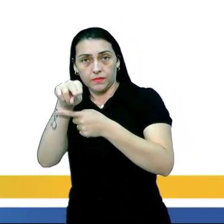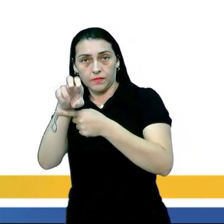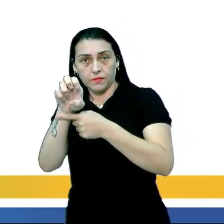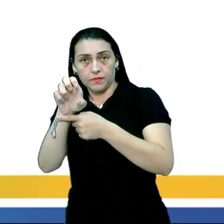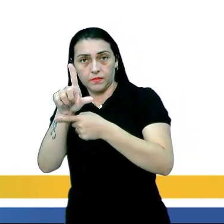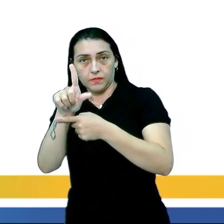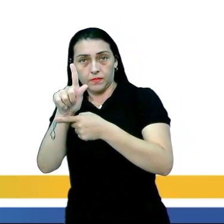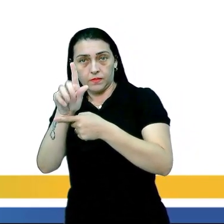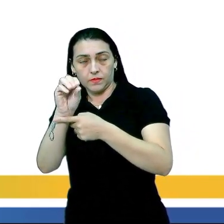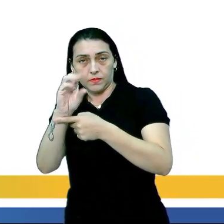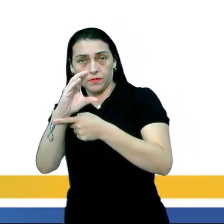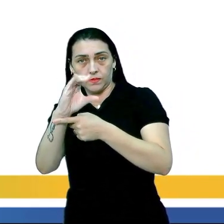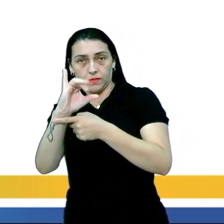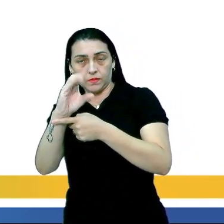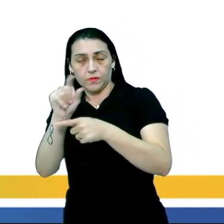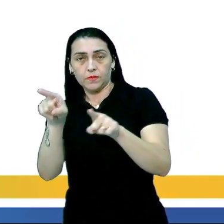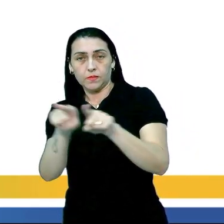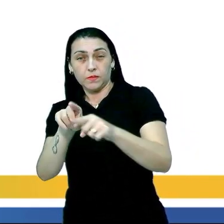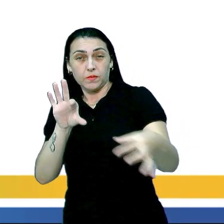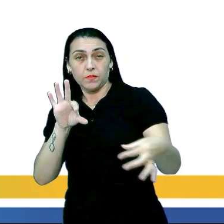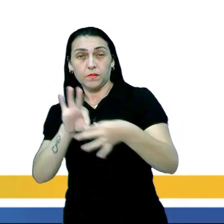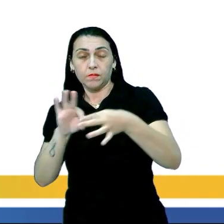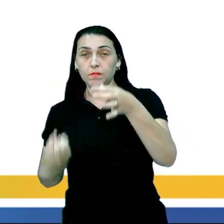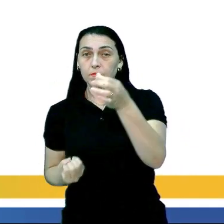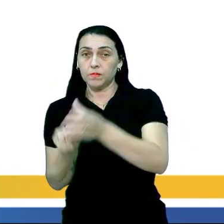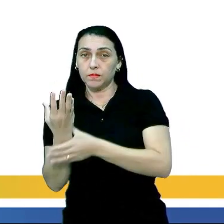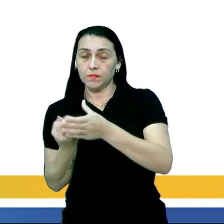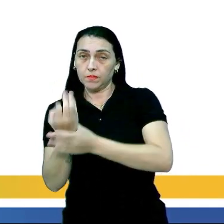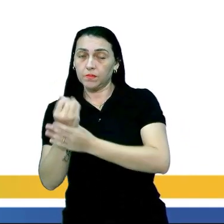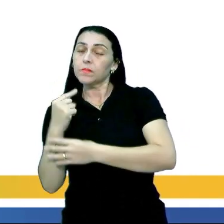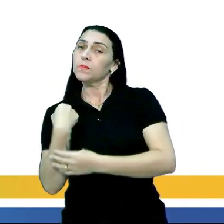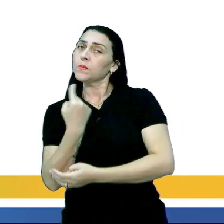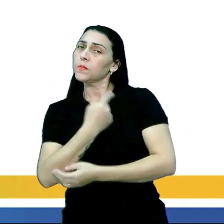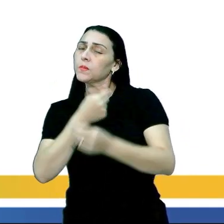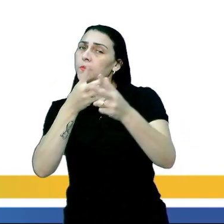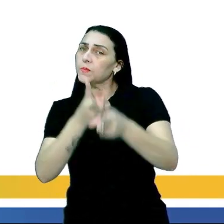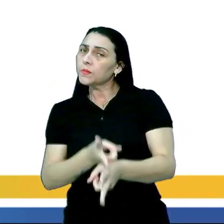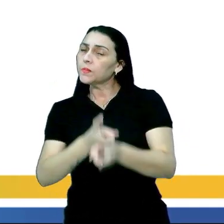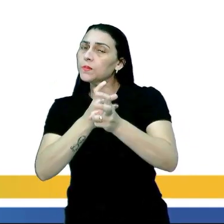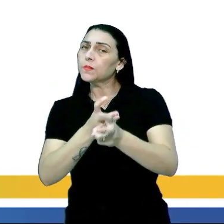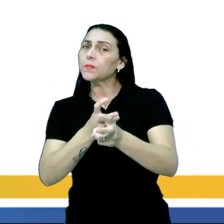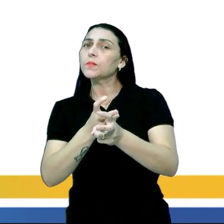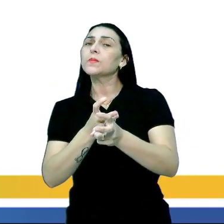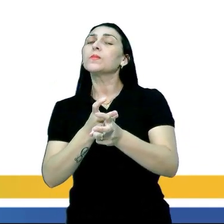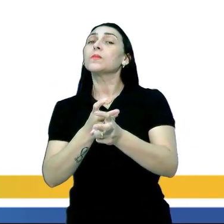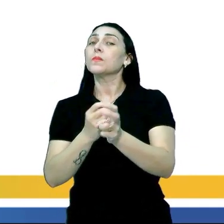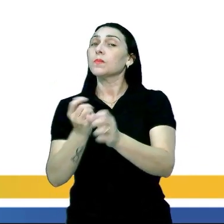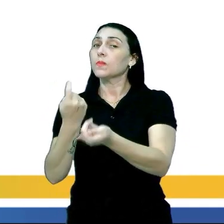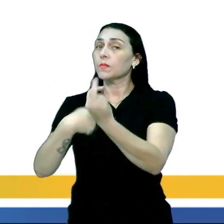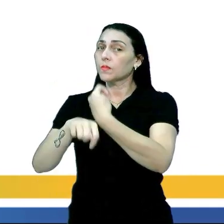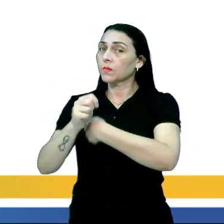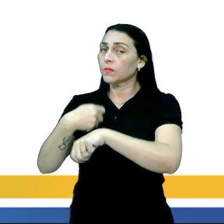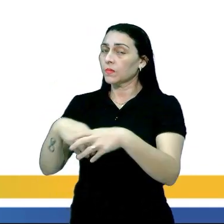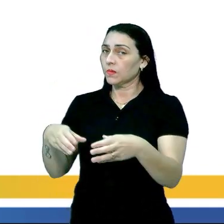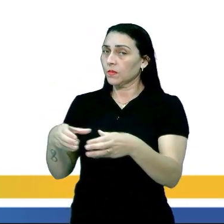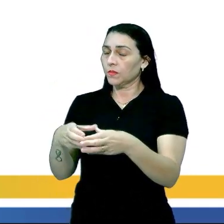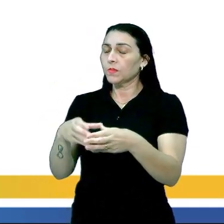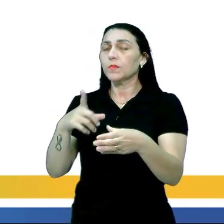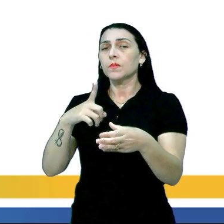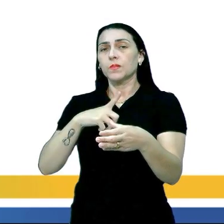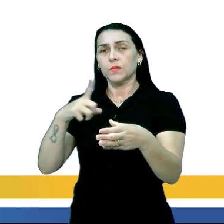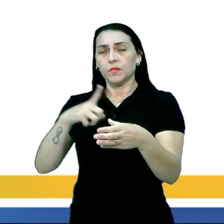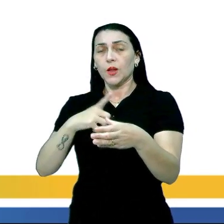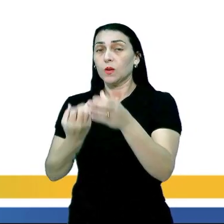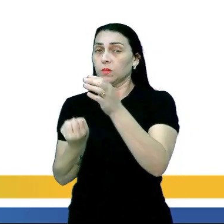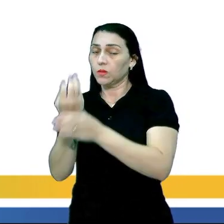também vai interligar toda uma cadeia produtiva. A gente pode observar que o setor da economia, ele envolve toda uma